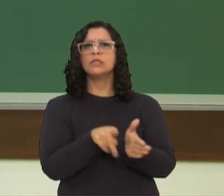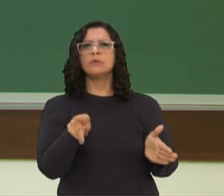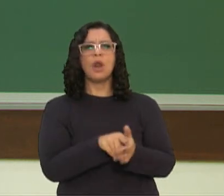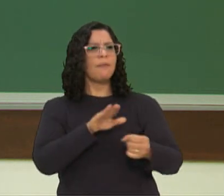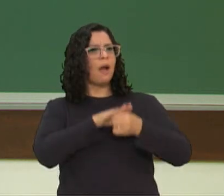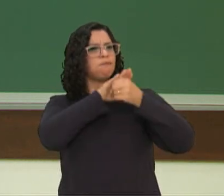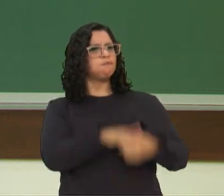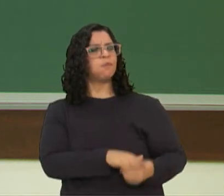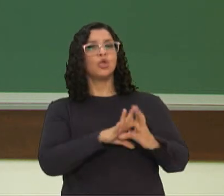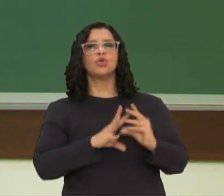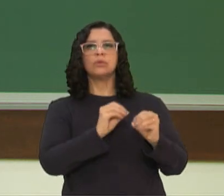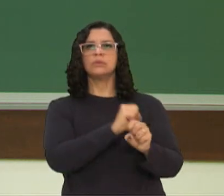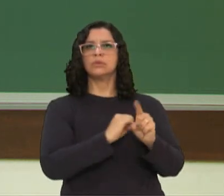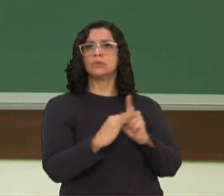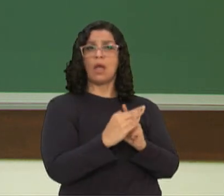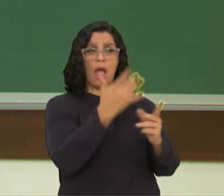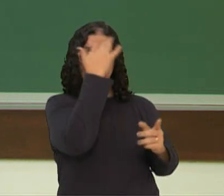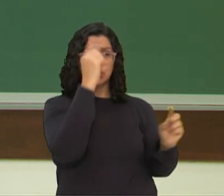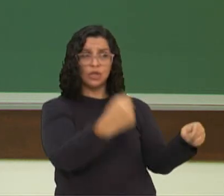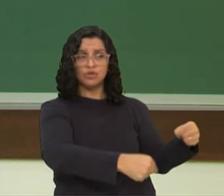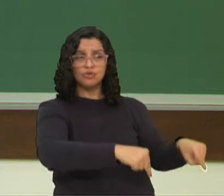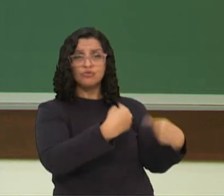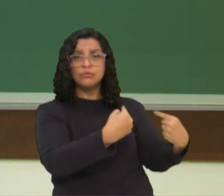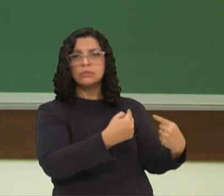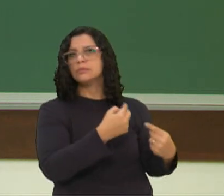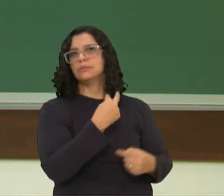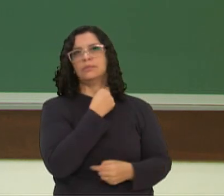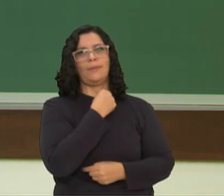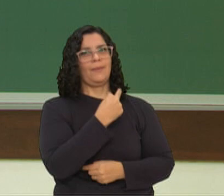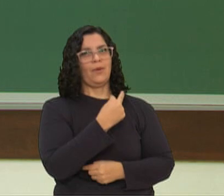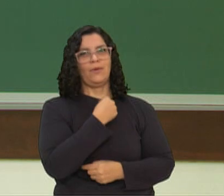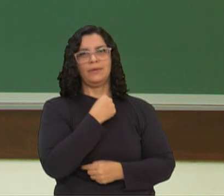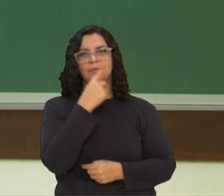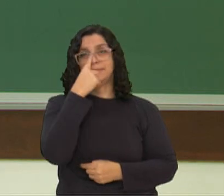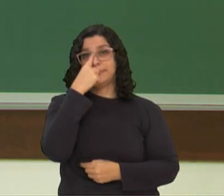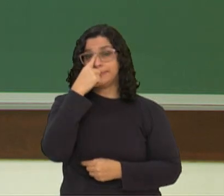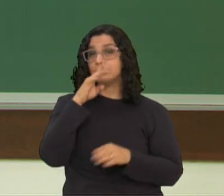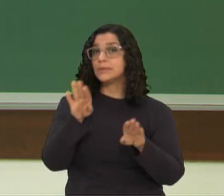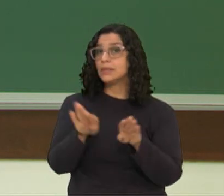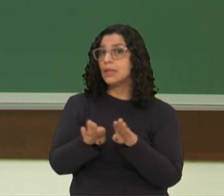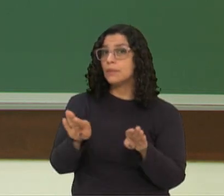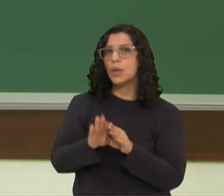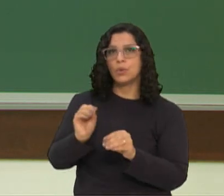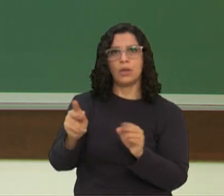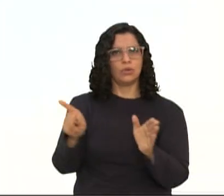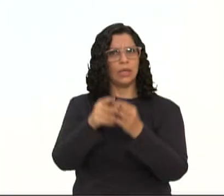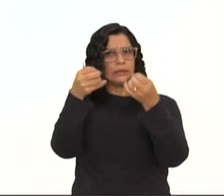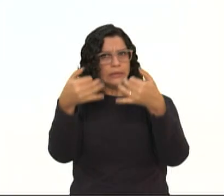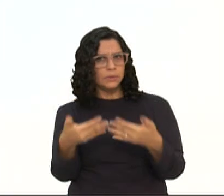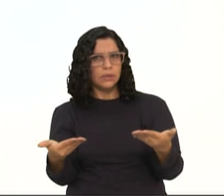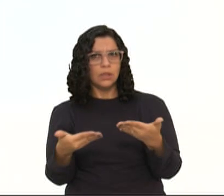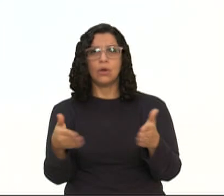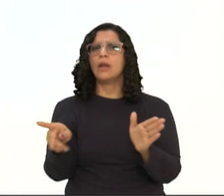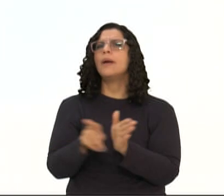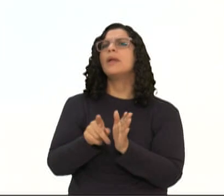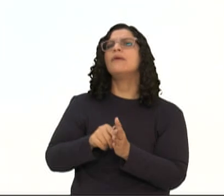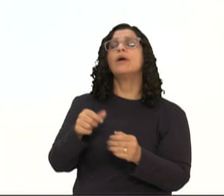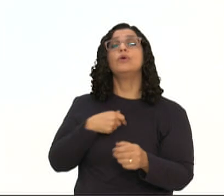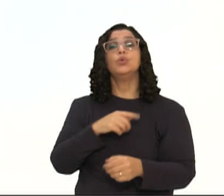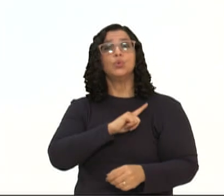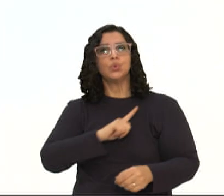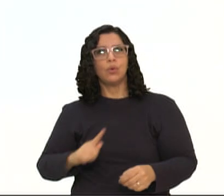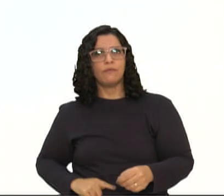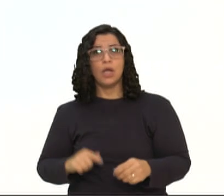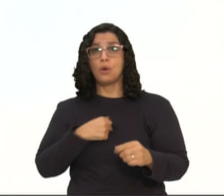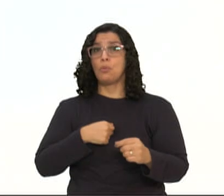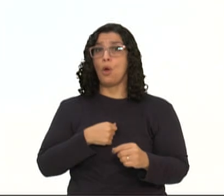sobre toda a sociedade e ninguém pode discutir com ele. Então, como eu já falei, despotismo é uma forma de governo que o